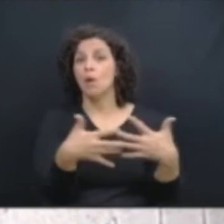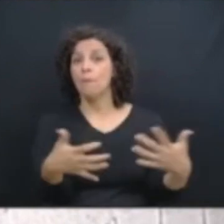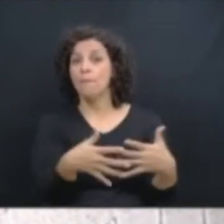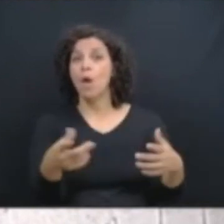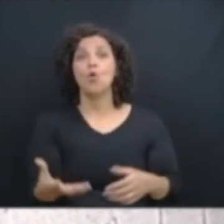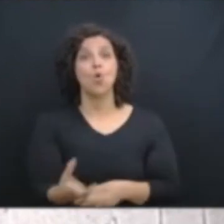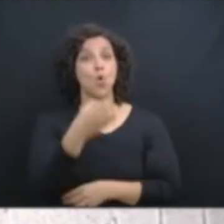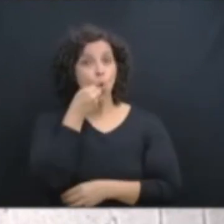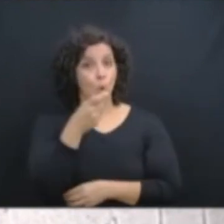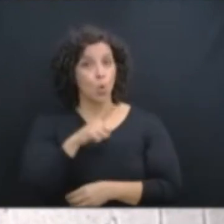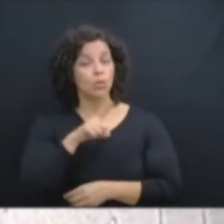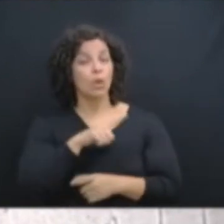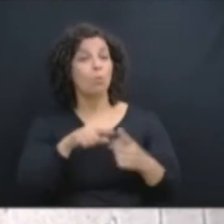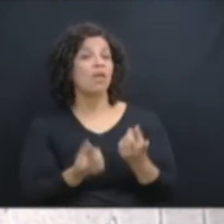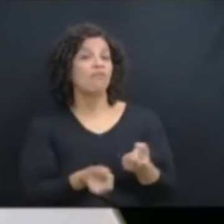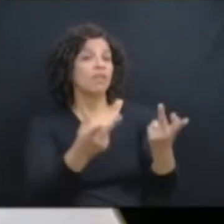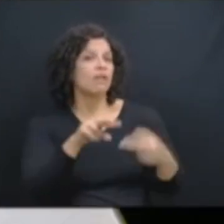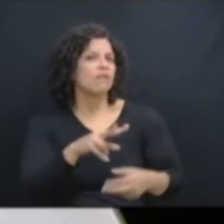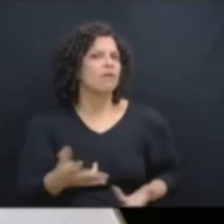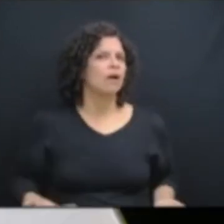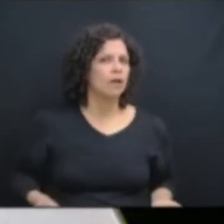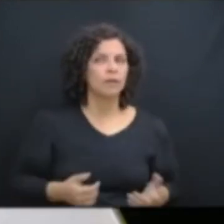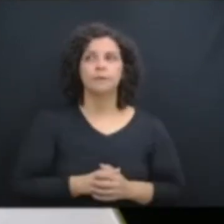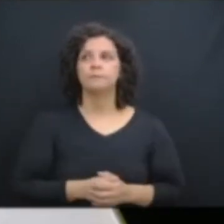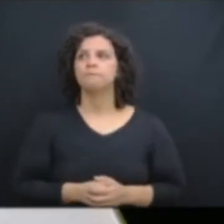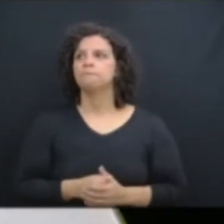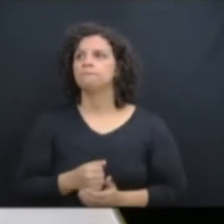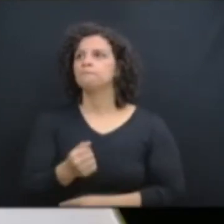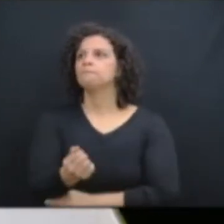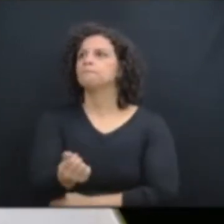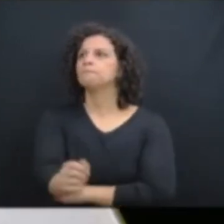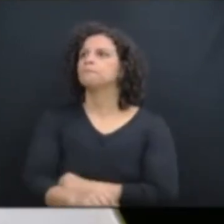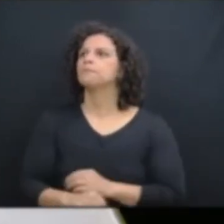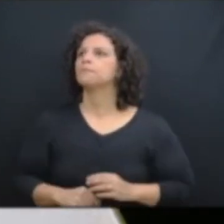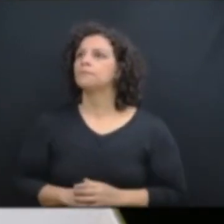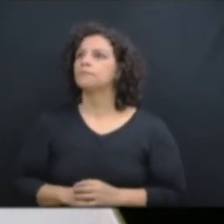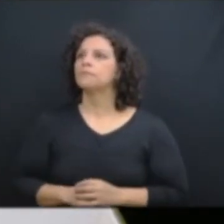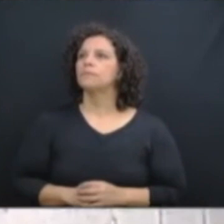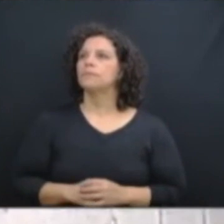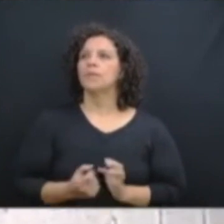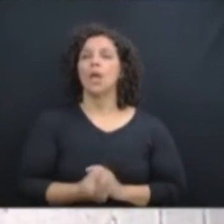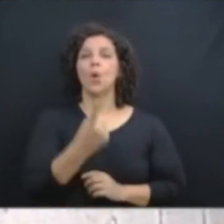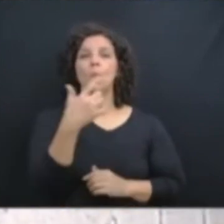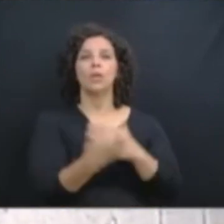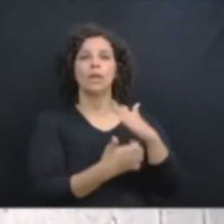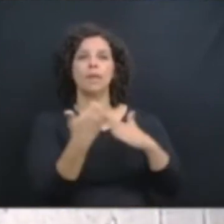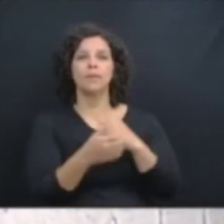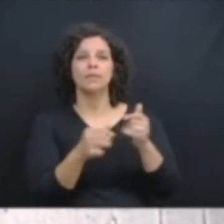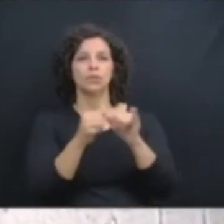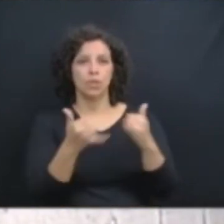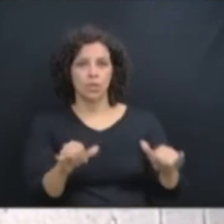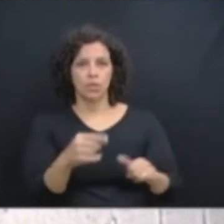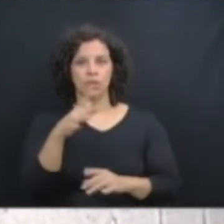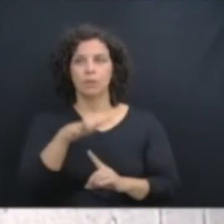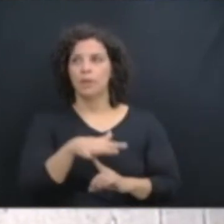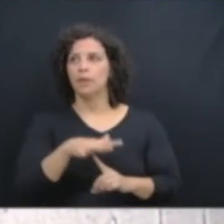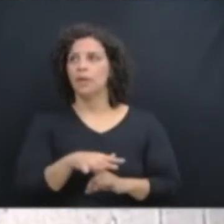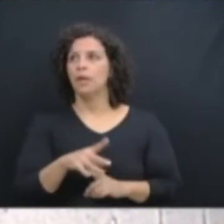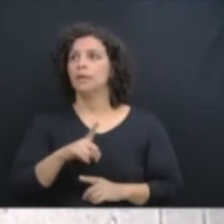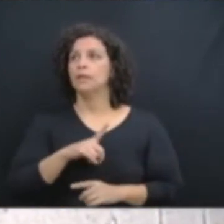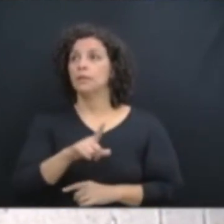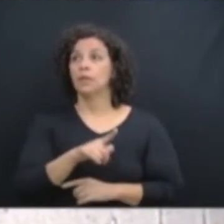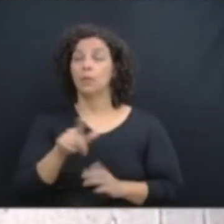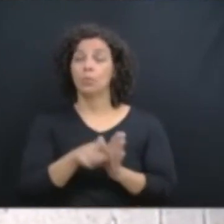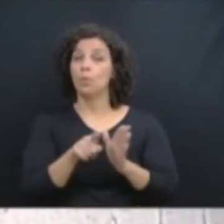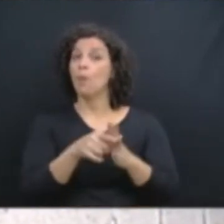mais rentável de energia do Paraná, a única, mas a mais rentável, uma das mais